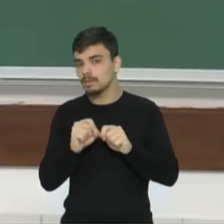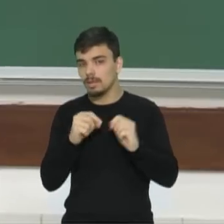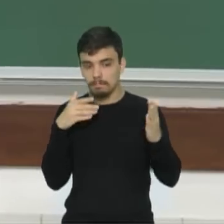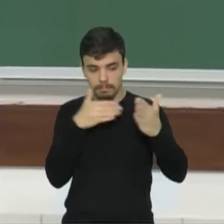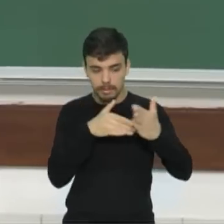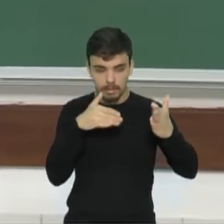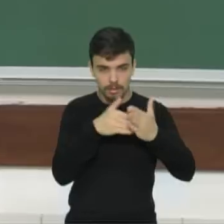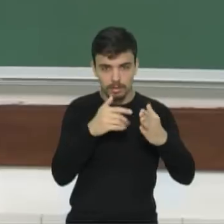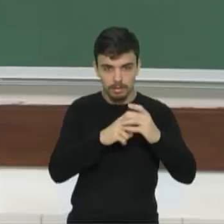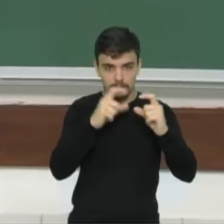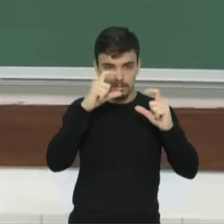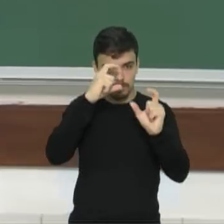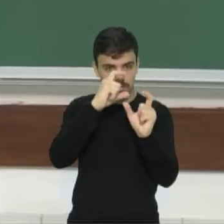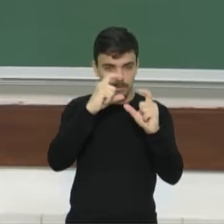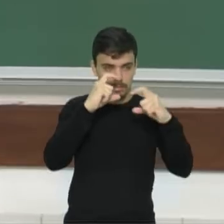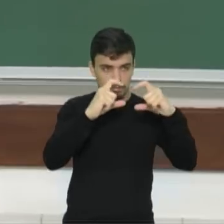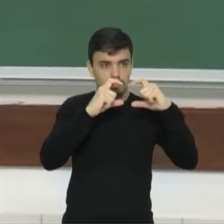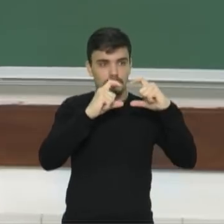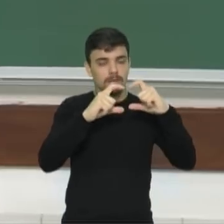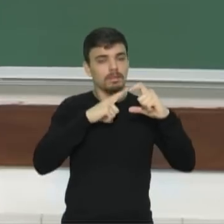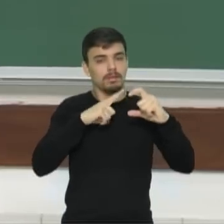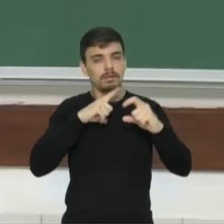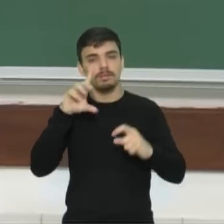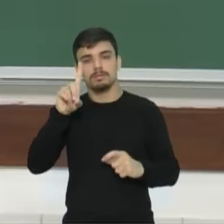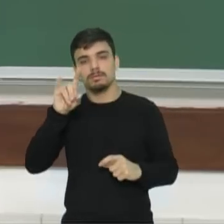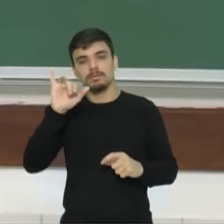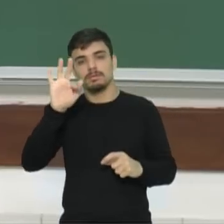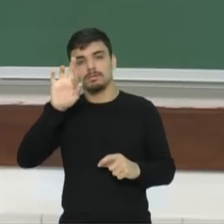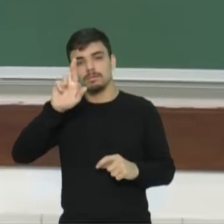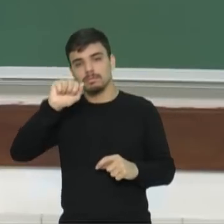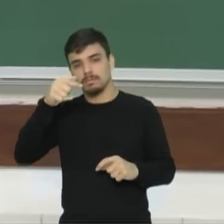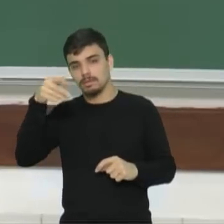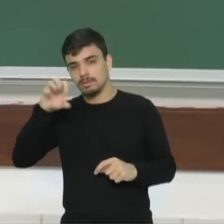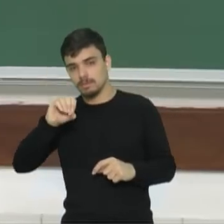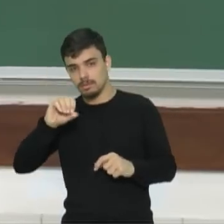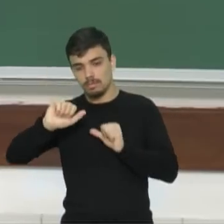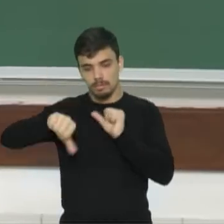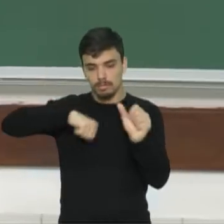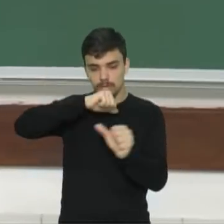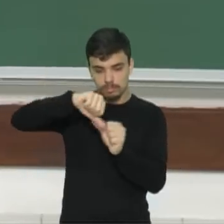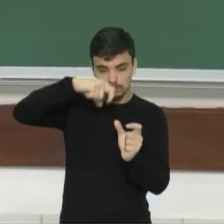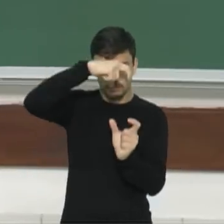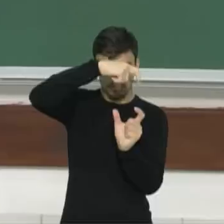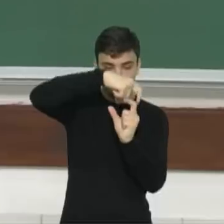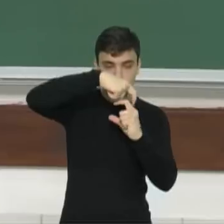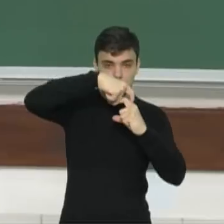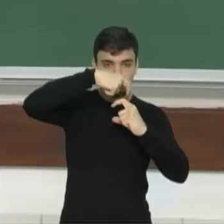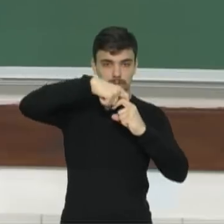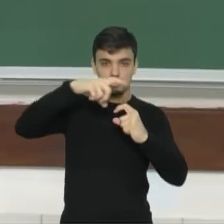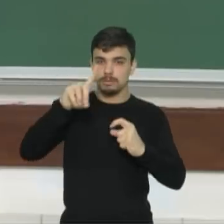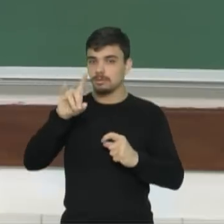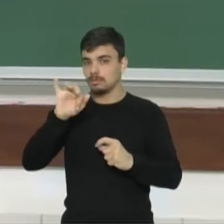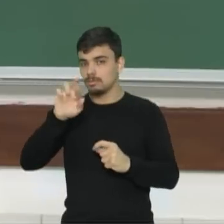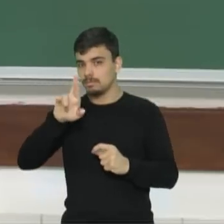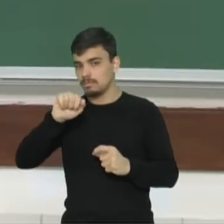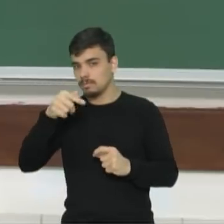óculos está assim, eu tenho o quê? Difração. Quando eu giro, eu já não deixo mais nem acontecer difração. Ótimo? Era